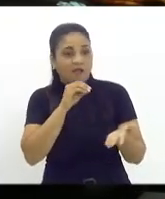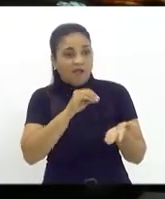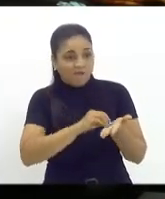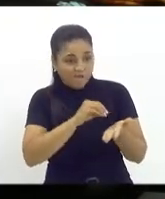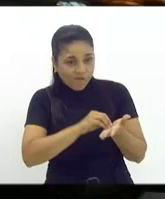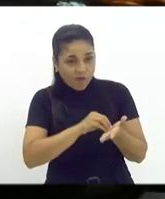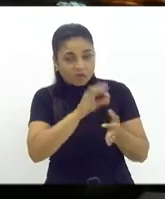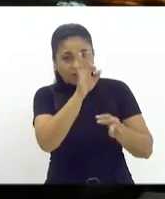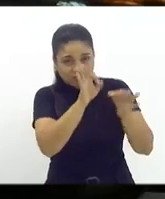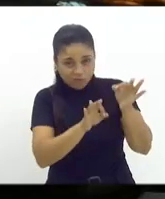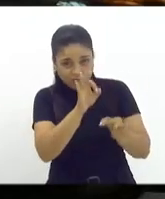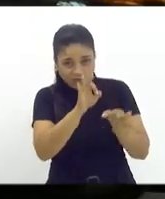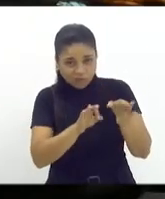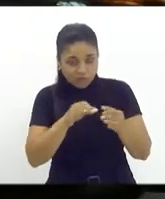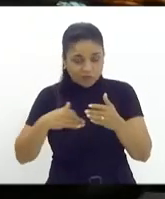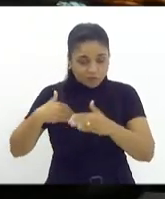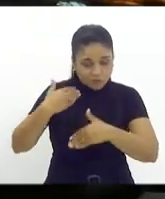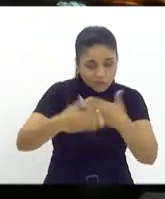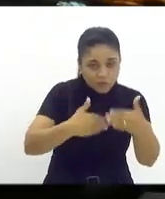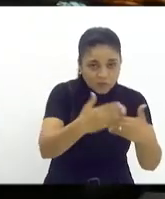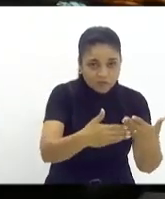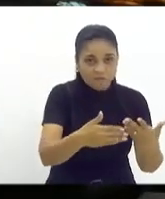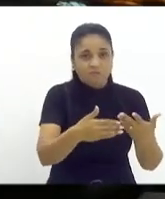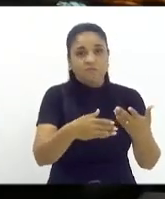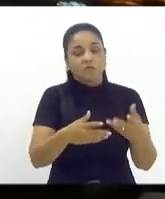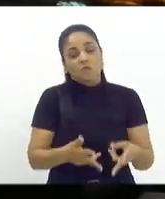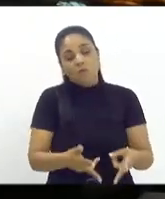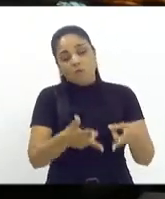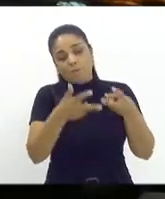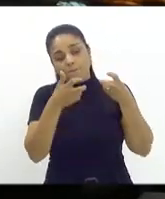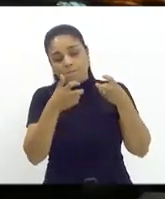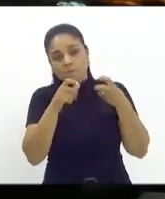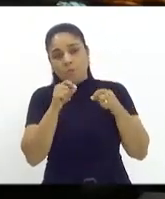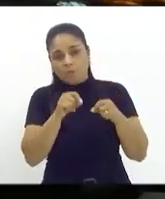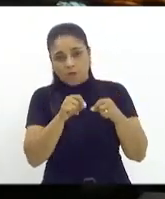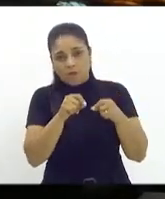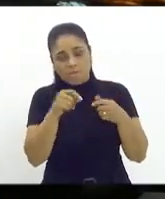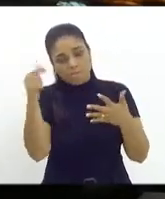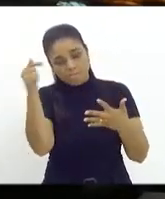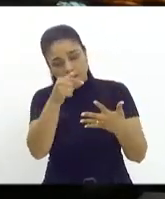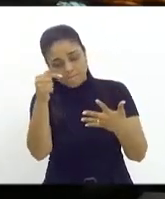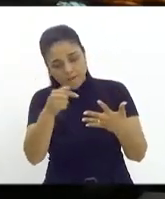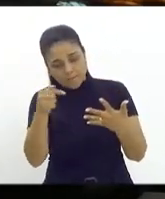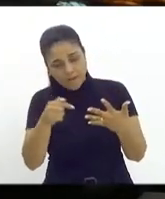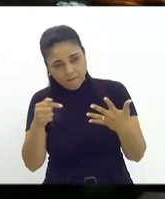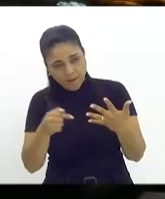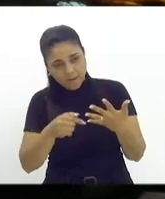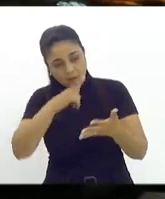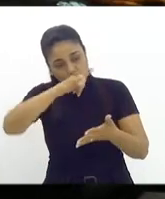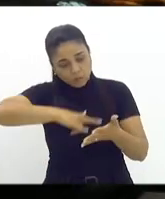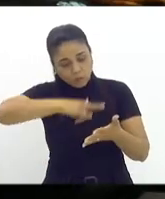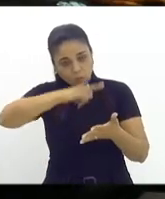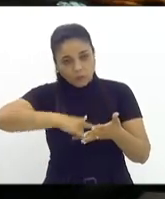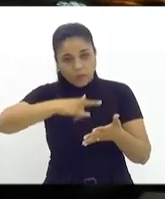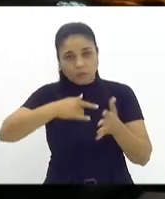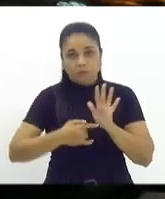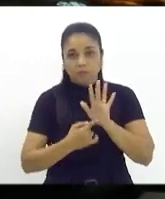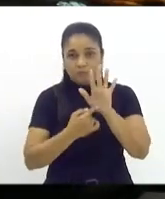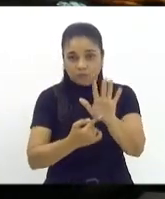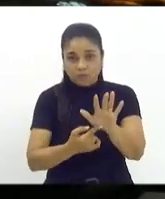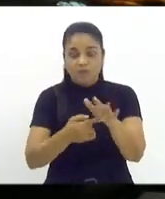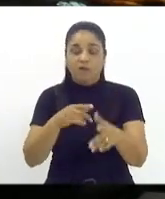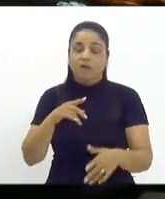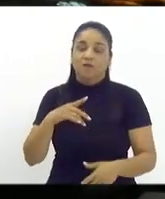no trânsito do processo observa-se a partir dos apontamentos levantados pelo documento apresentado pela doutora